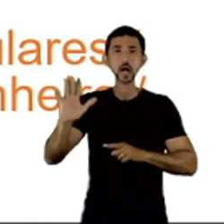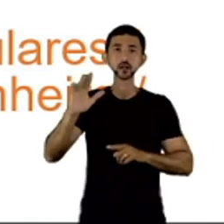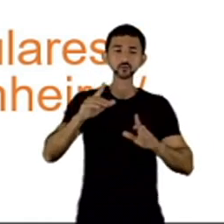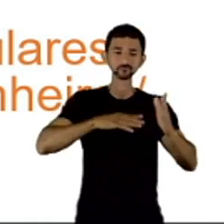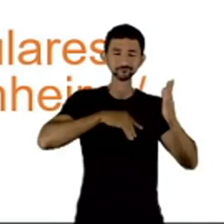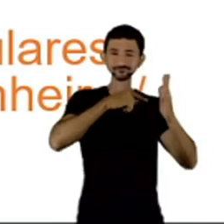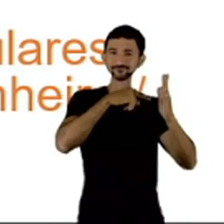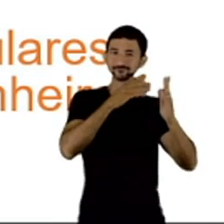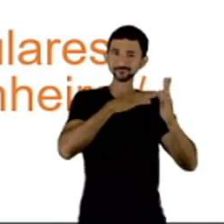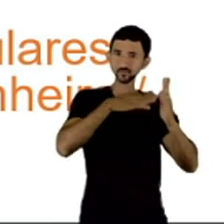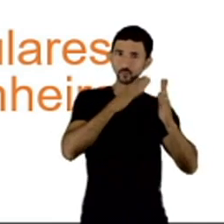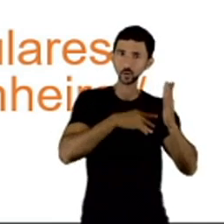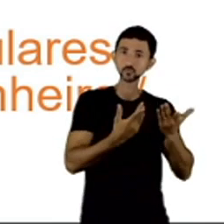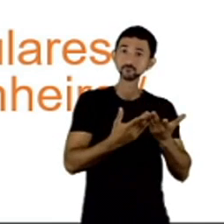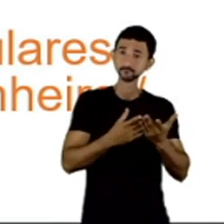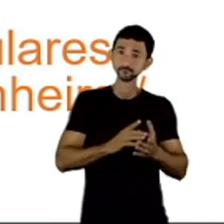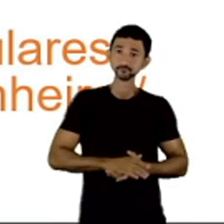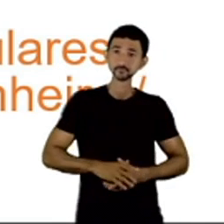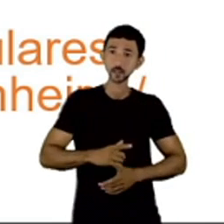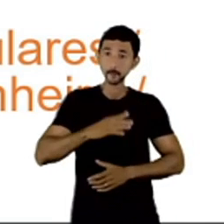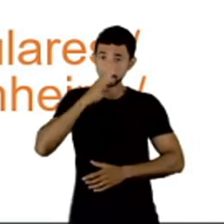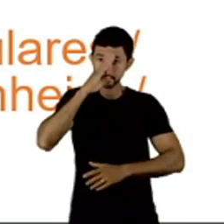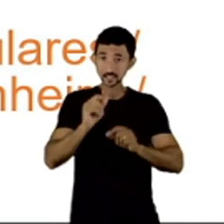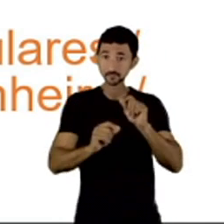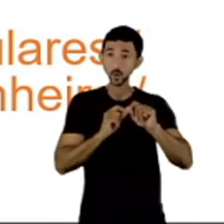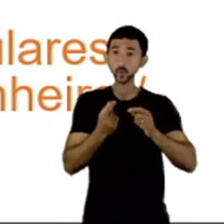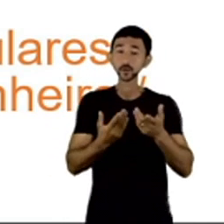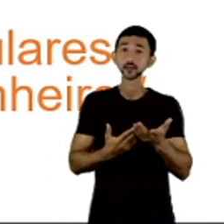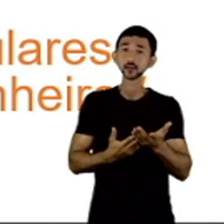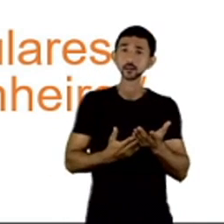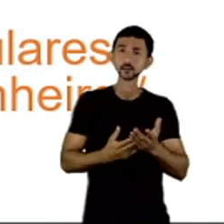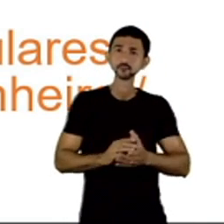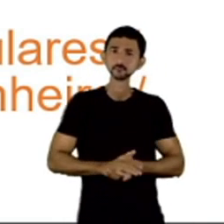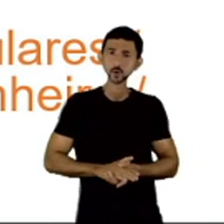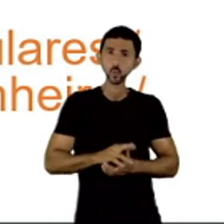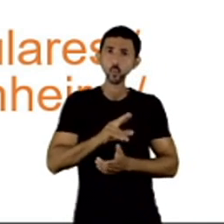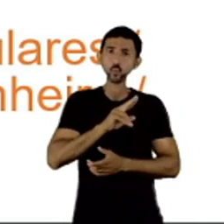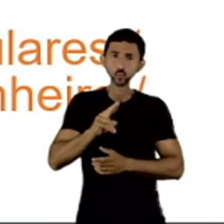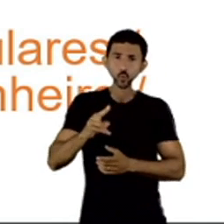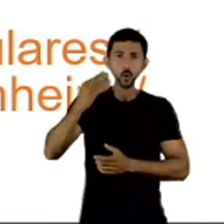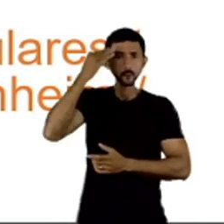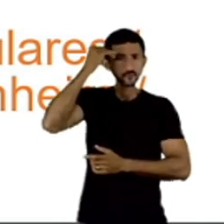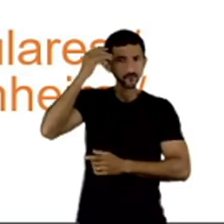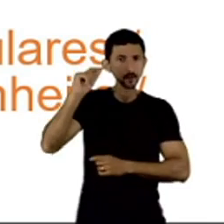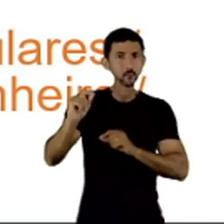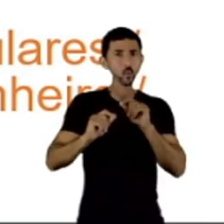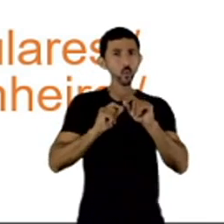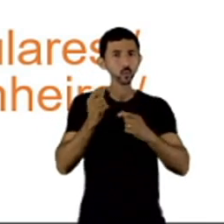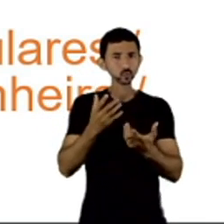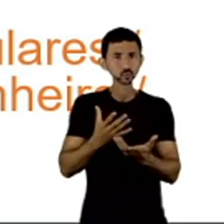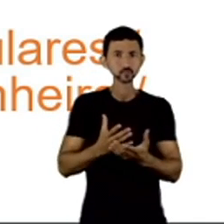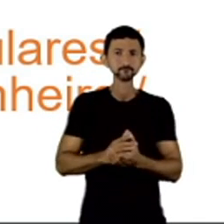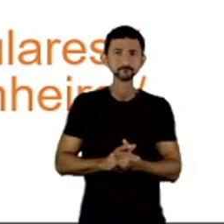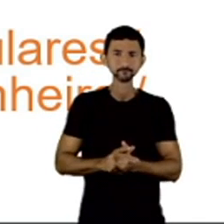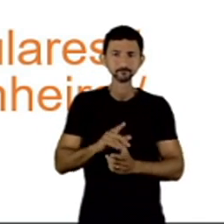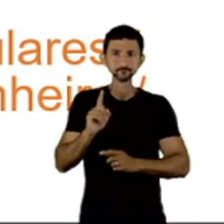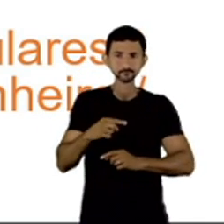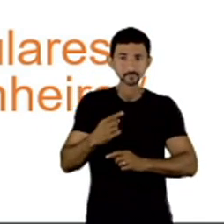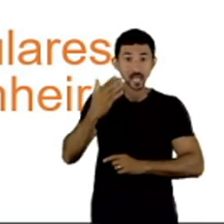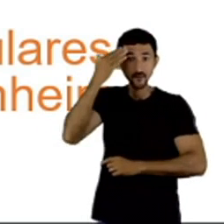arte. Dentre eles está o principal critério, que é o renome do artista. O artista